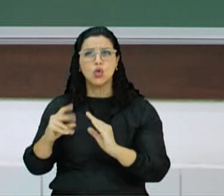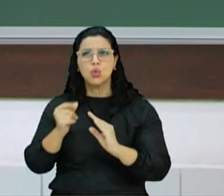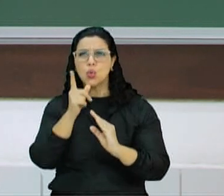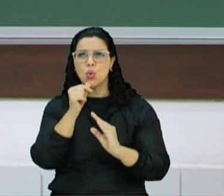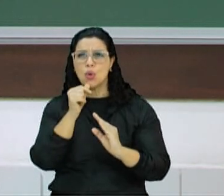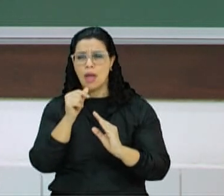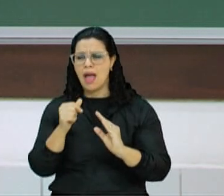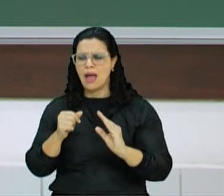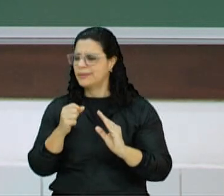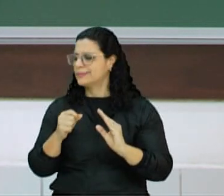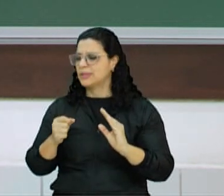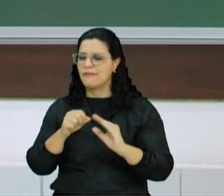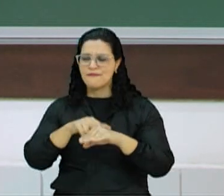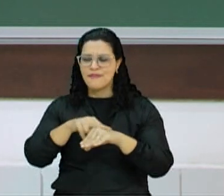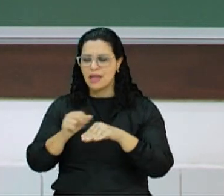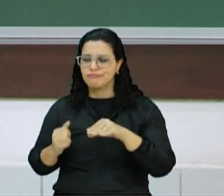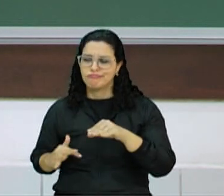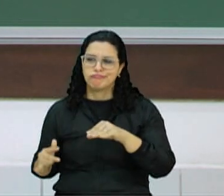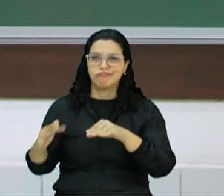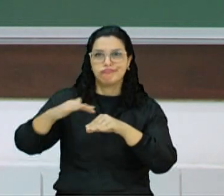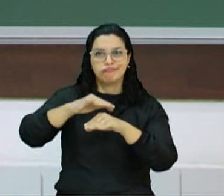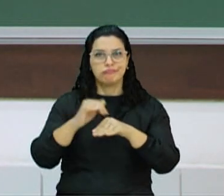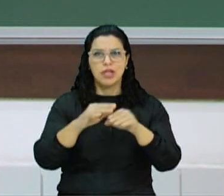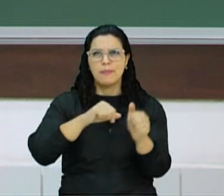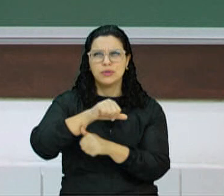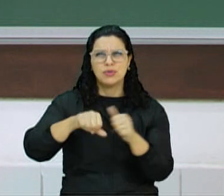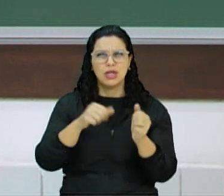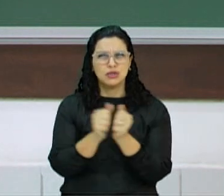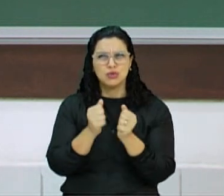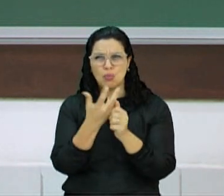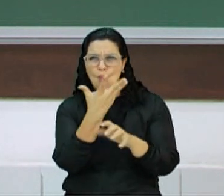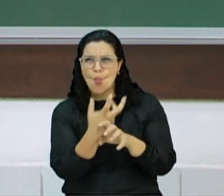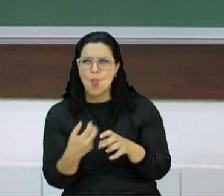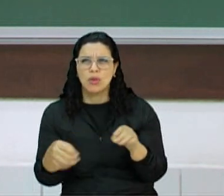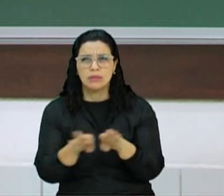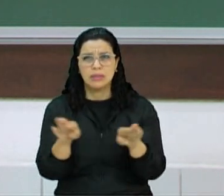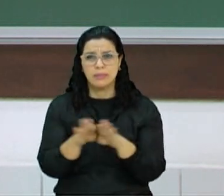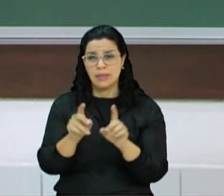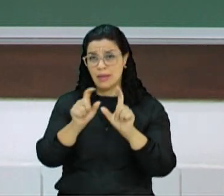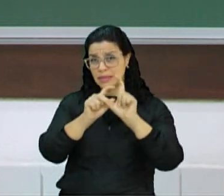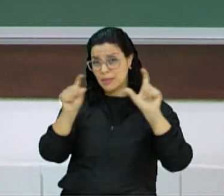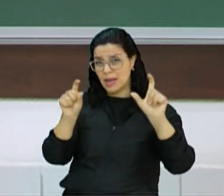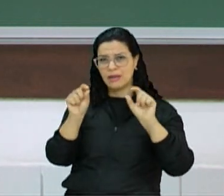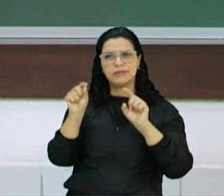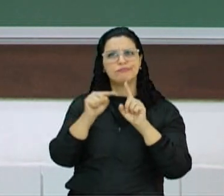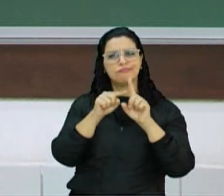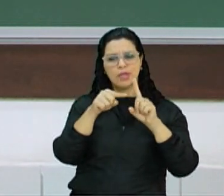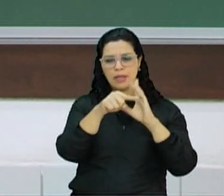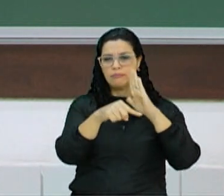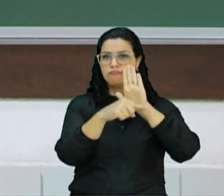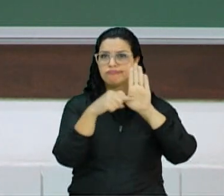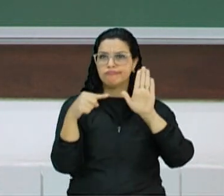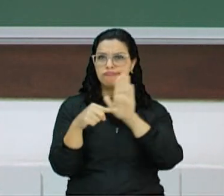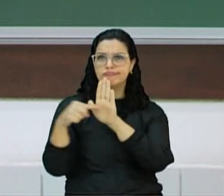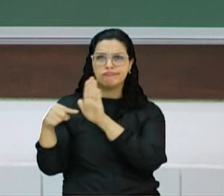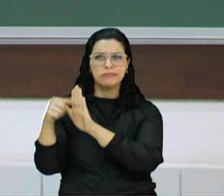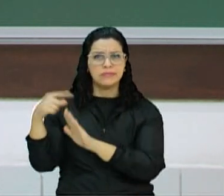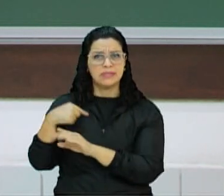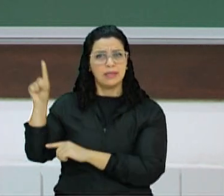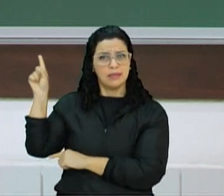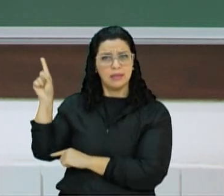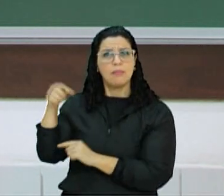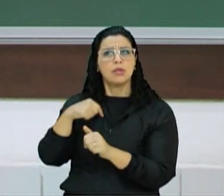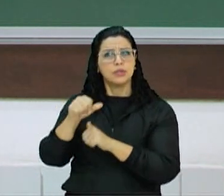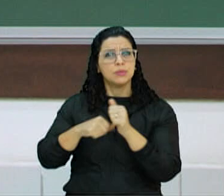mato que dominava tudo, temos uma questão. As palavras sublinhadas acima podem ser substituídas respectivamente